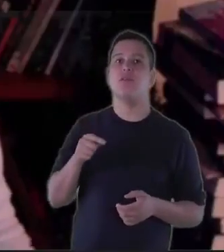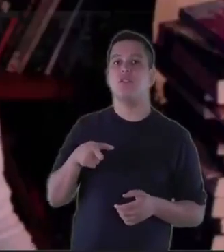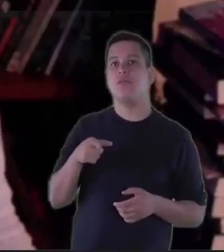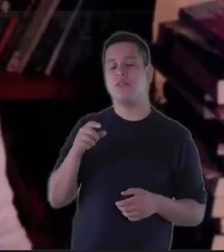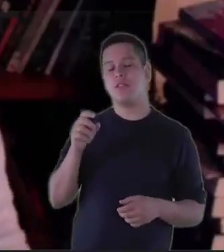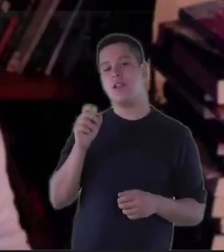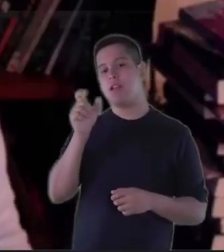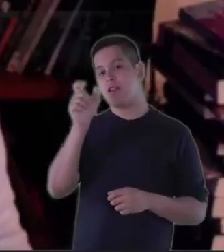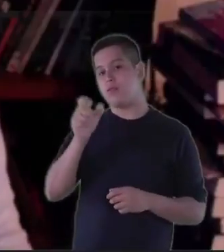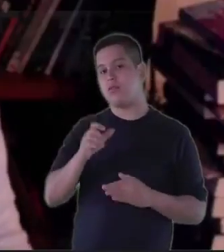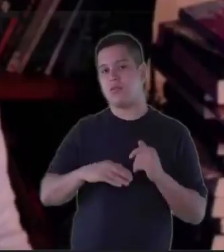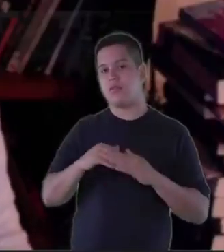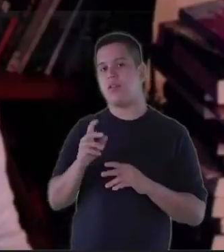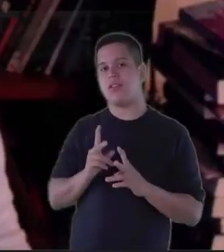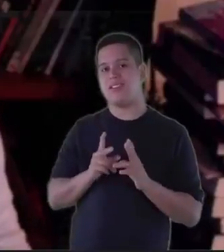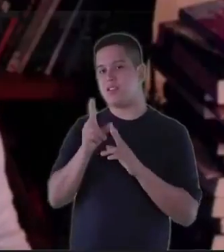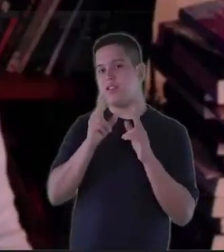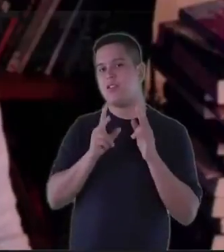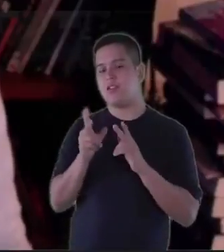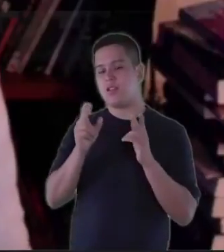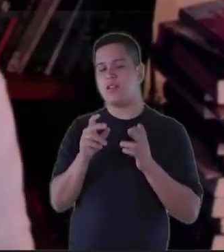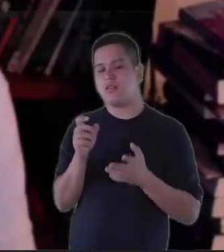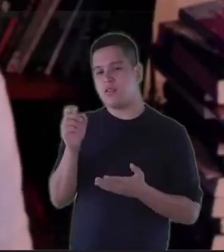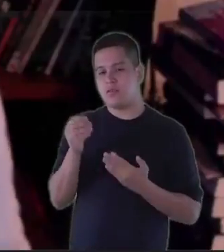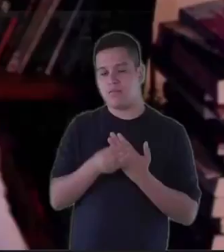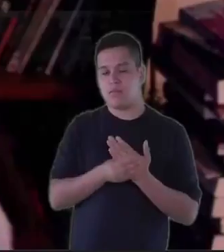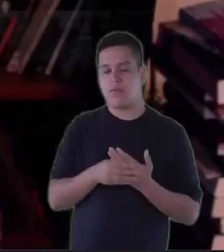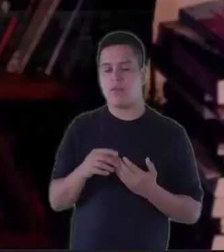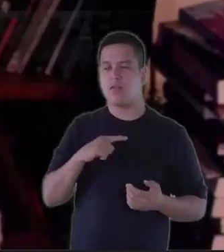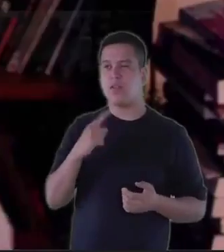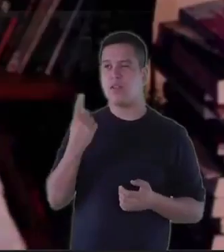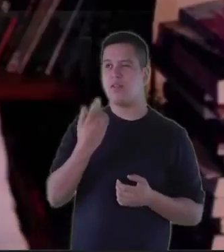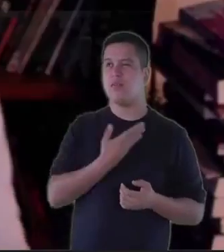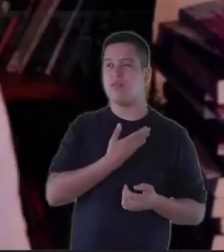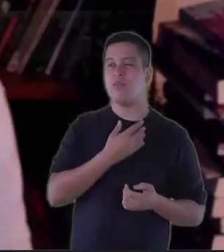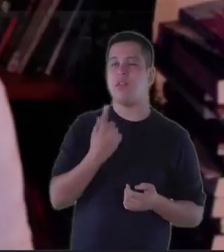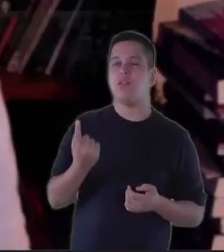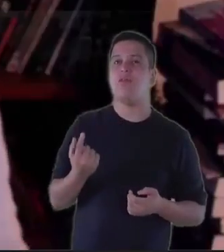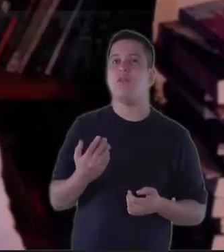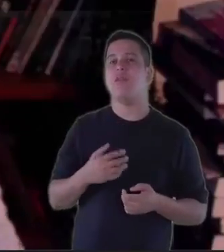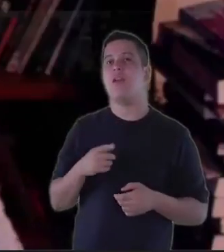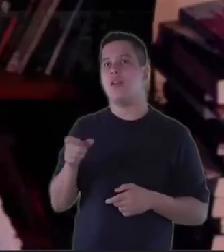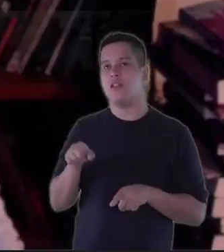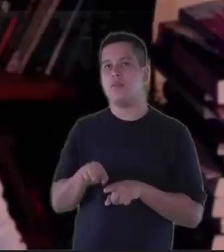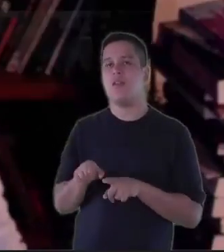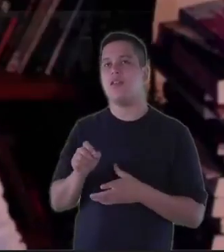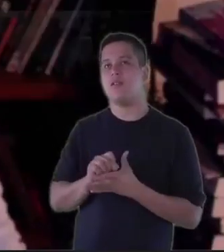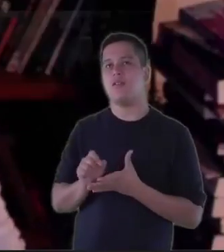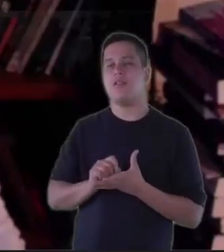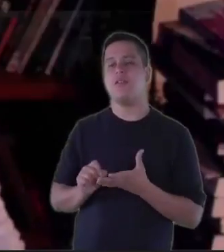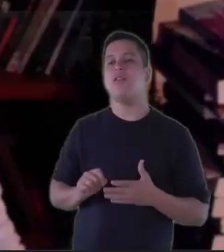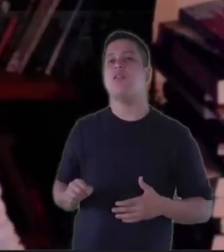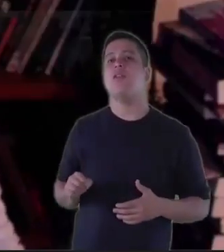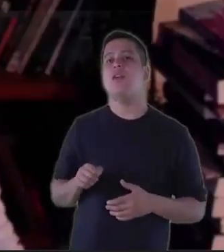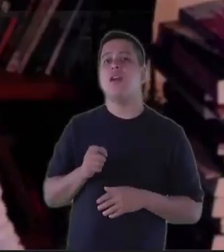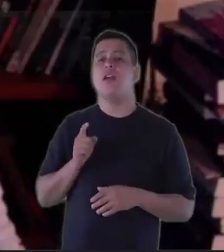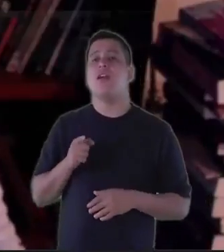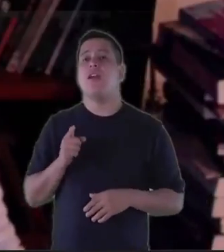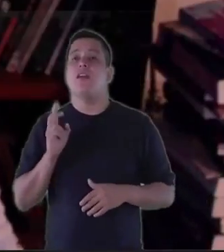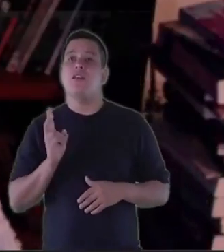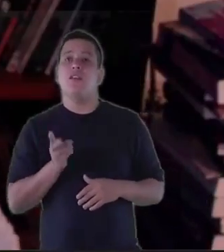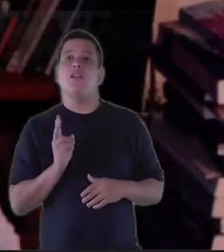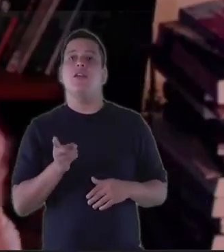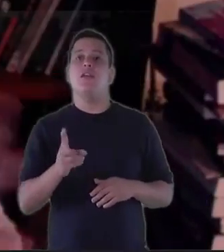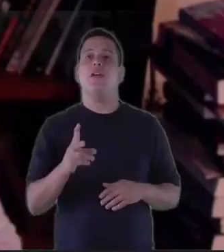críticos. Eu tenho um amigo que é o maravilhoso escritor Reinaldo Moraes, né? Ele sempre também, depois